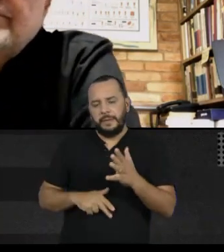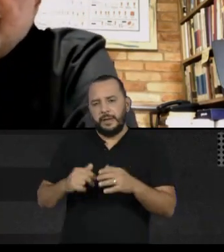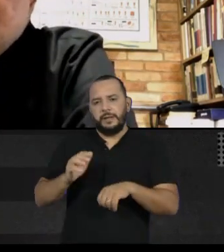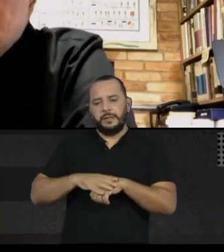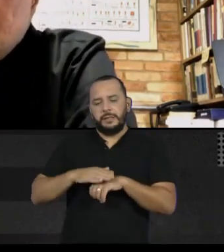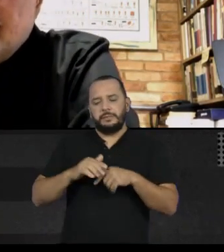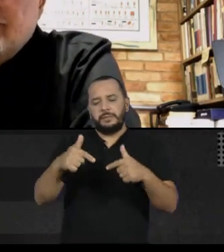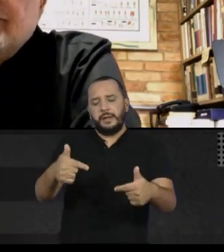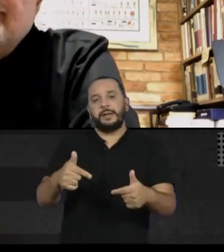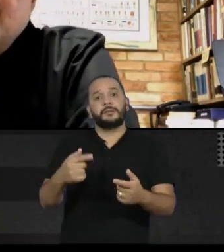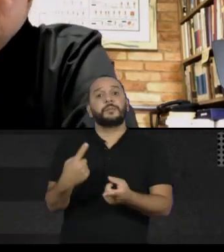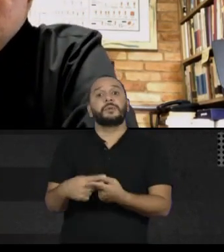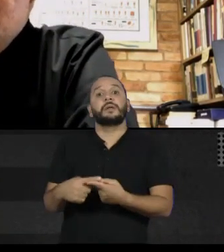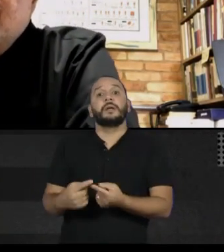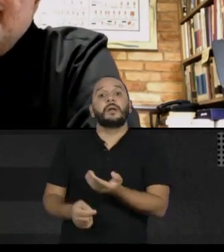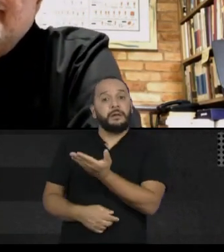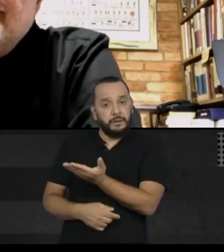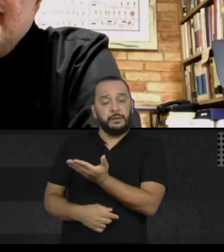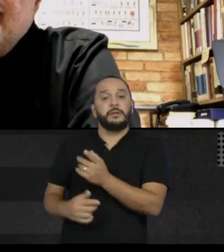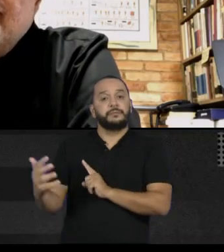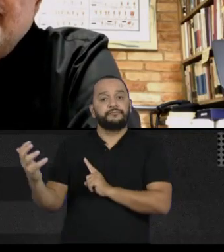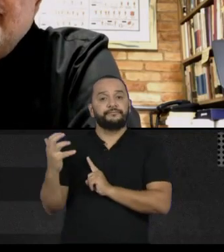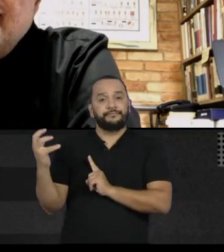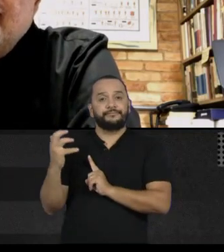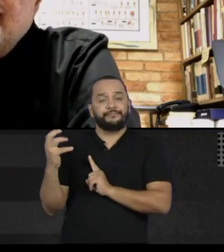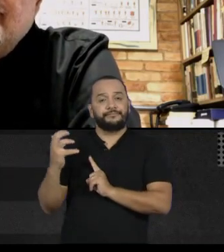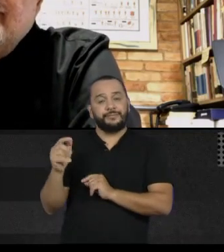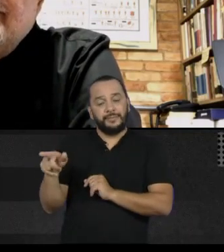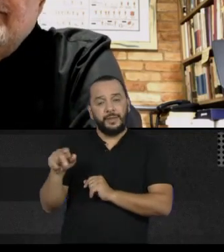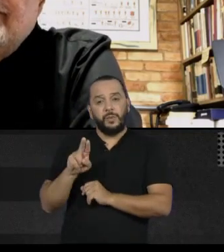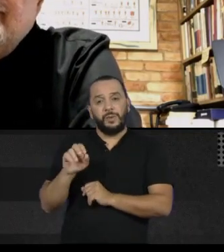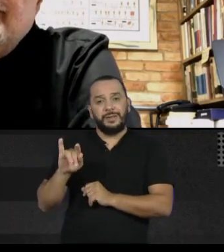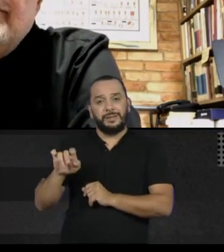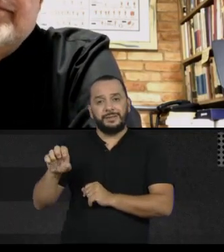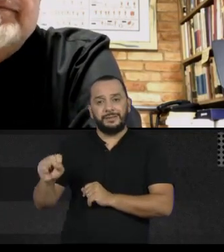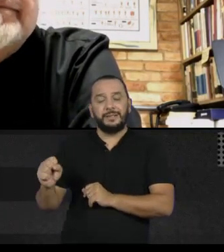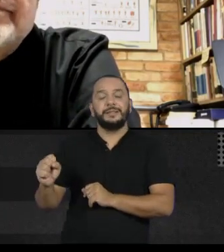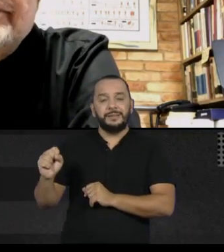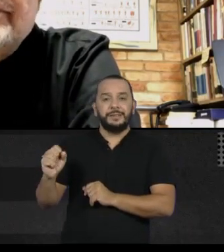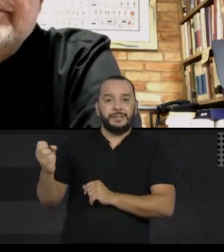na realidade, podemos dizer que a gente é uma famíliazinha.